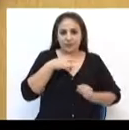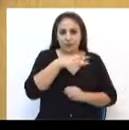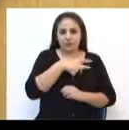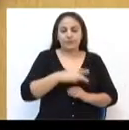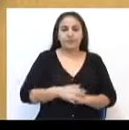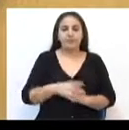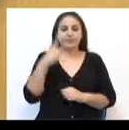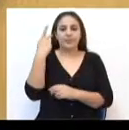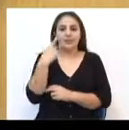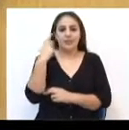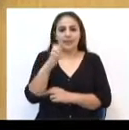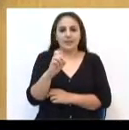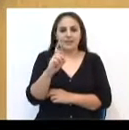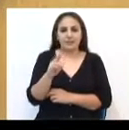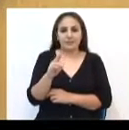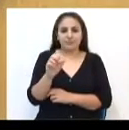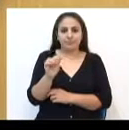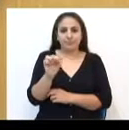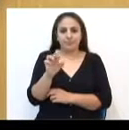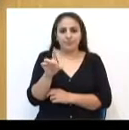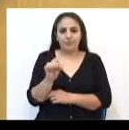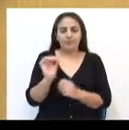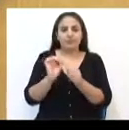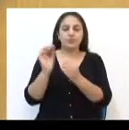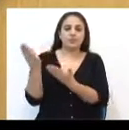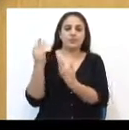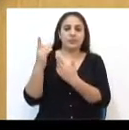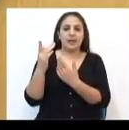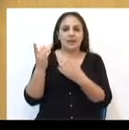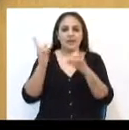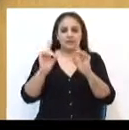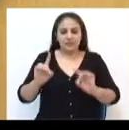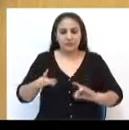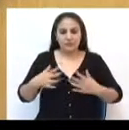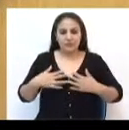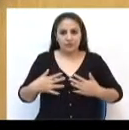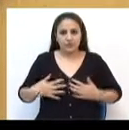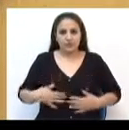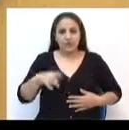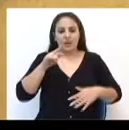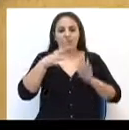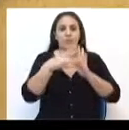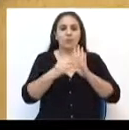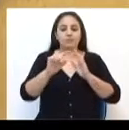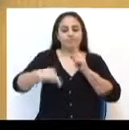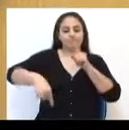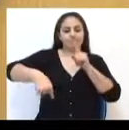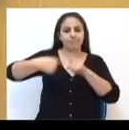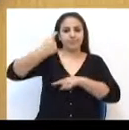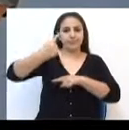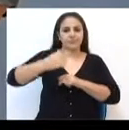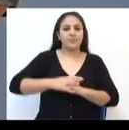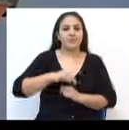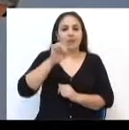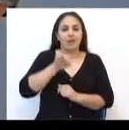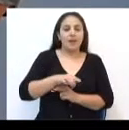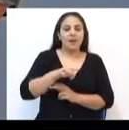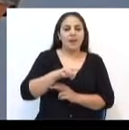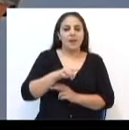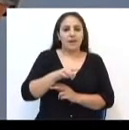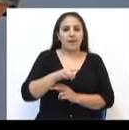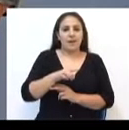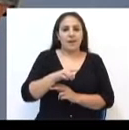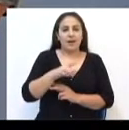saúde. Vereador Eduardo Pelicioli presta homenagem a deficiente físico que é exemplo de superação. É